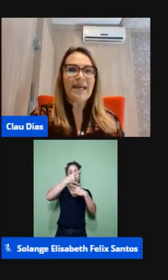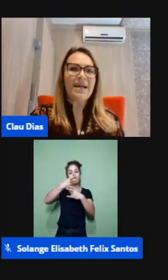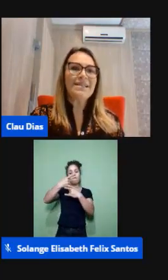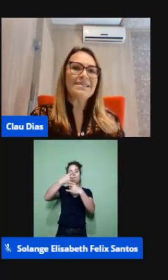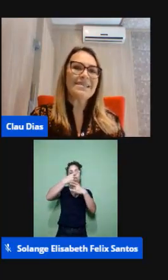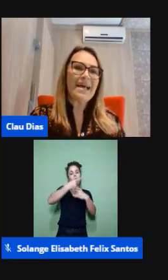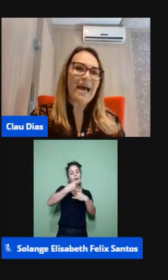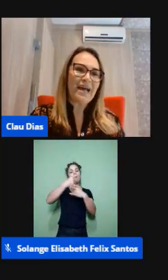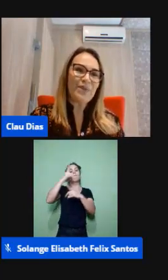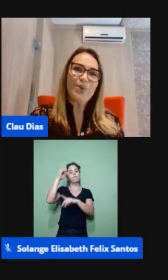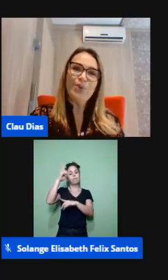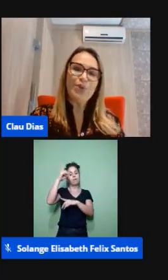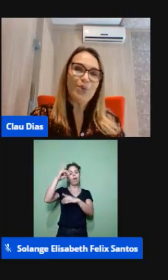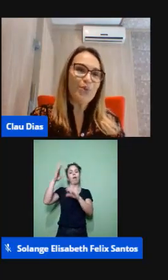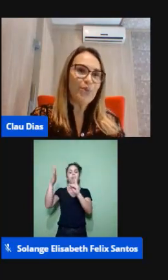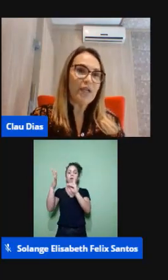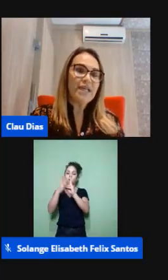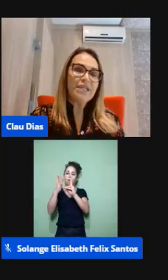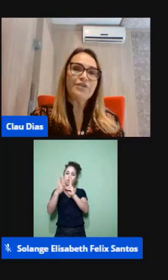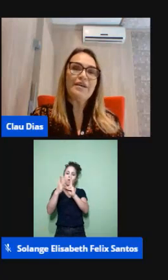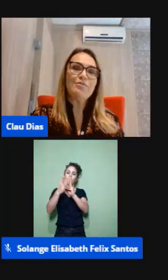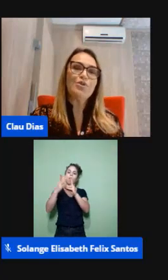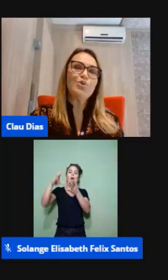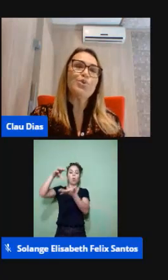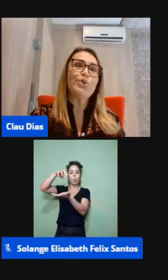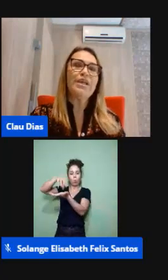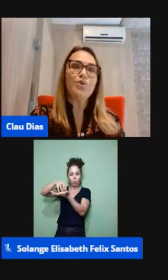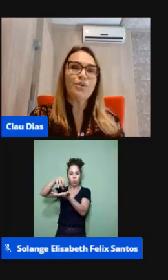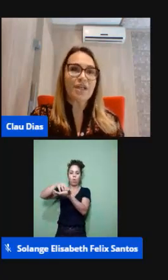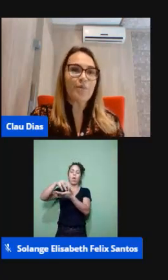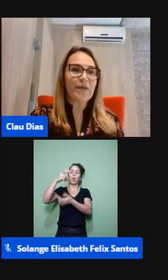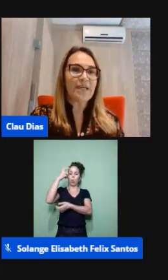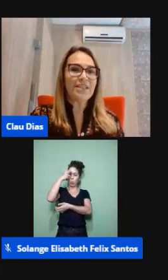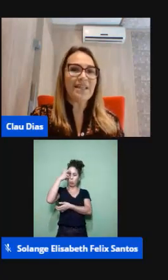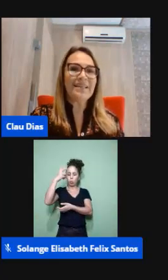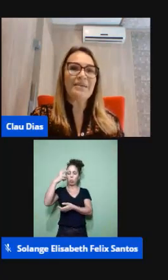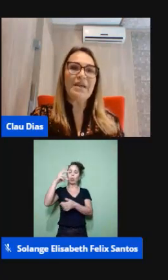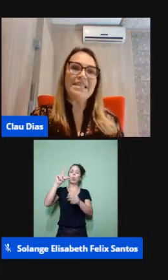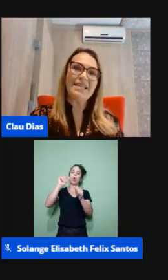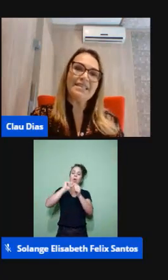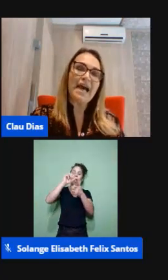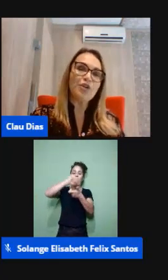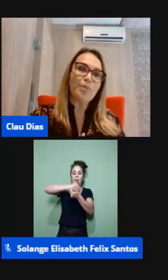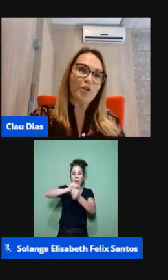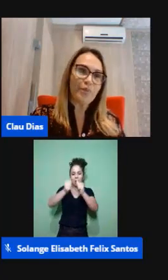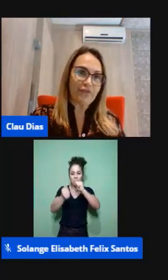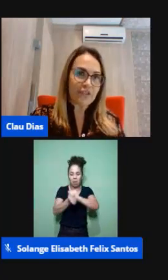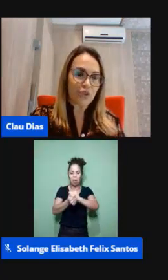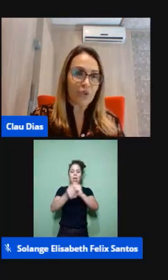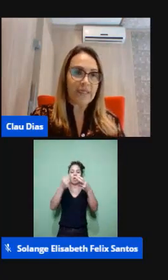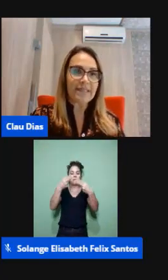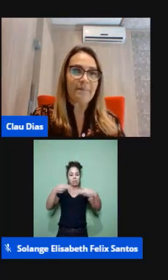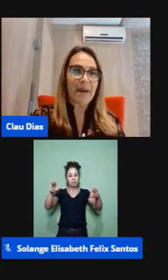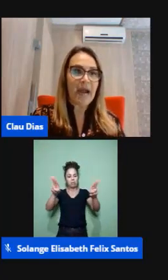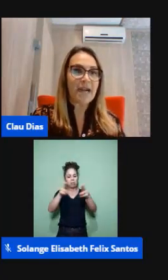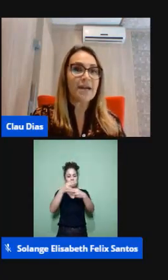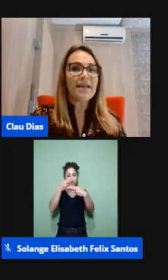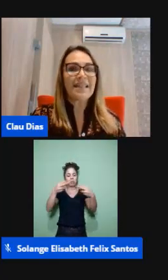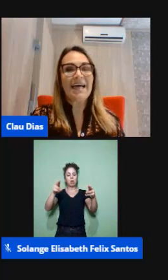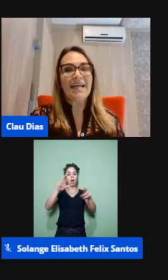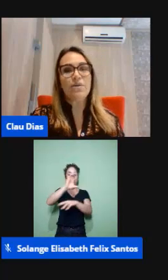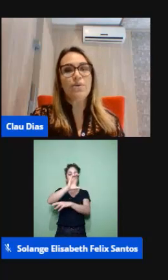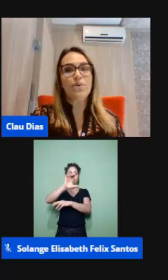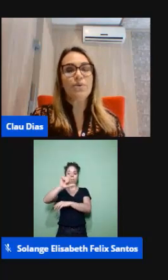Souza, né? Artesanato, cultura. Tivemos o hino de Campo Grande lindamente cantado pelo professor